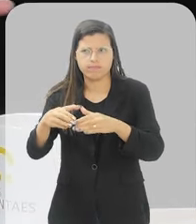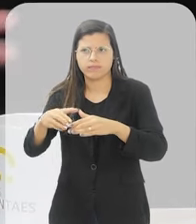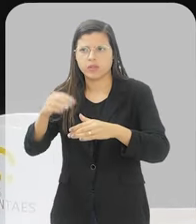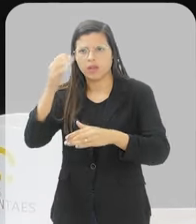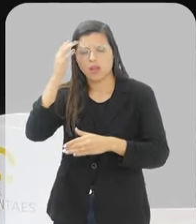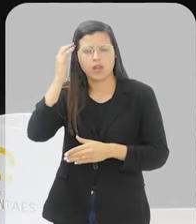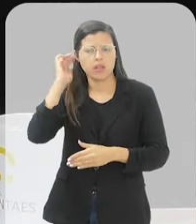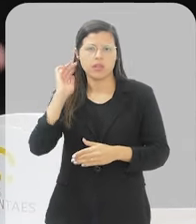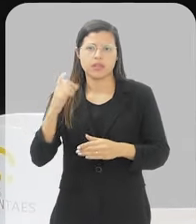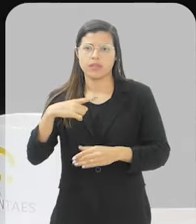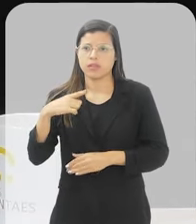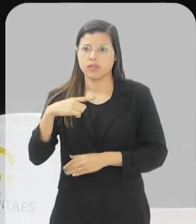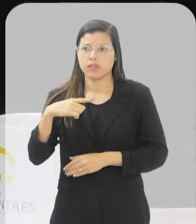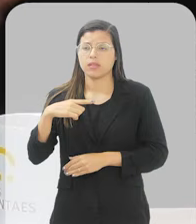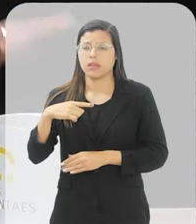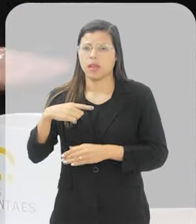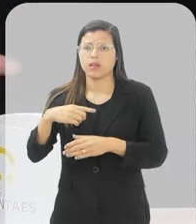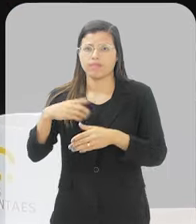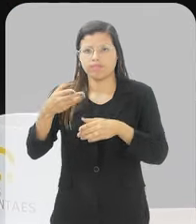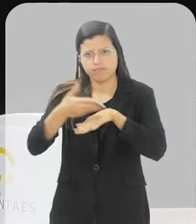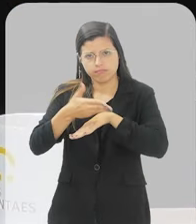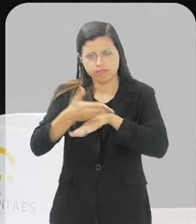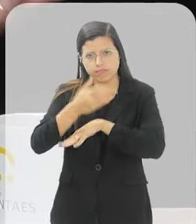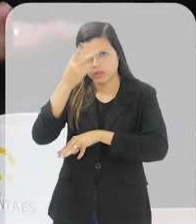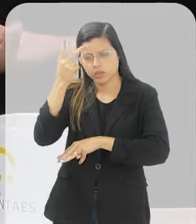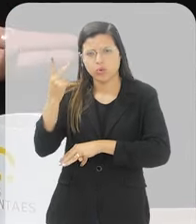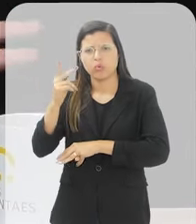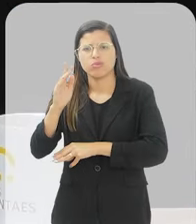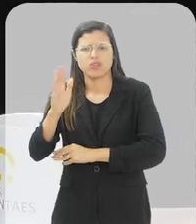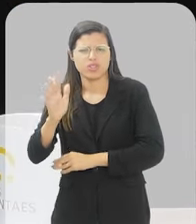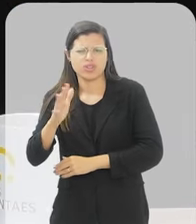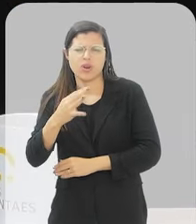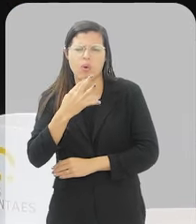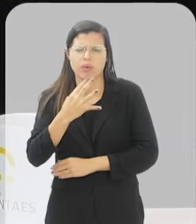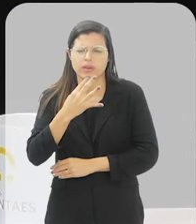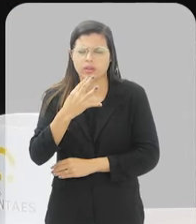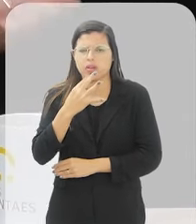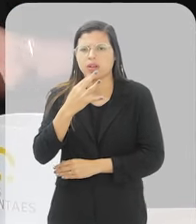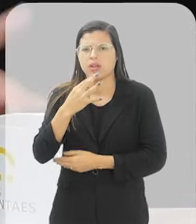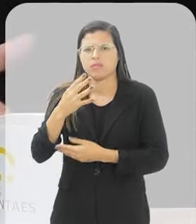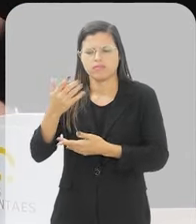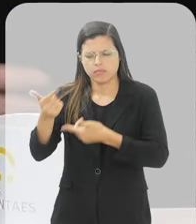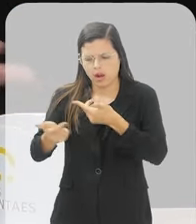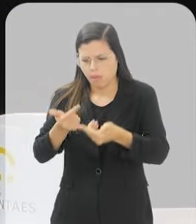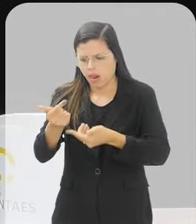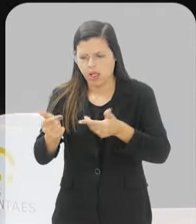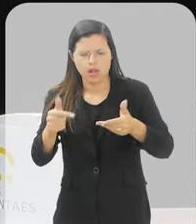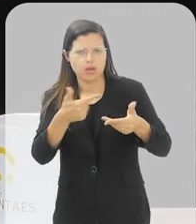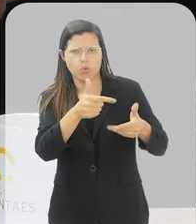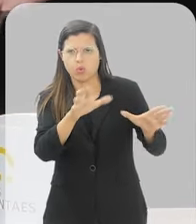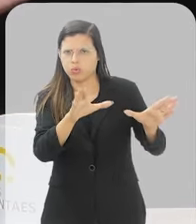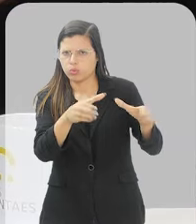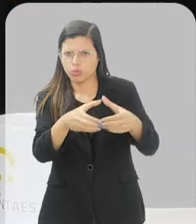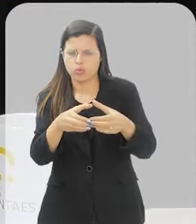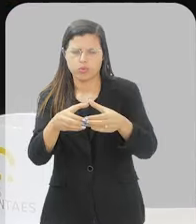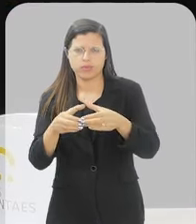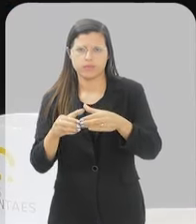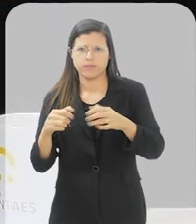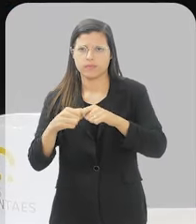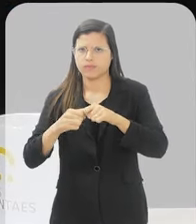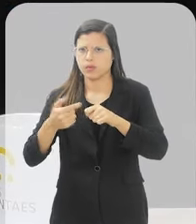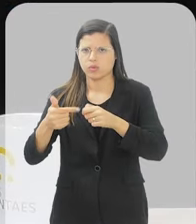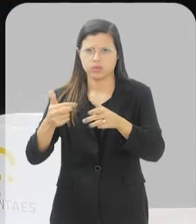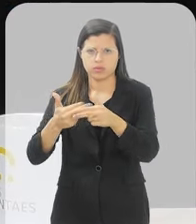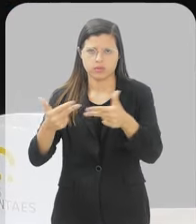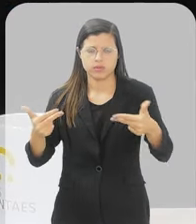vezes, como tem entrado vários carnavalescos, que muitas das vezes eu já conheço, porque já trabalhei em outra escola fazendo alguma coisa,